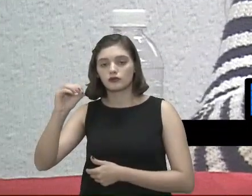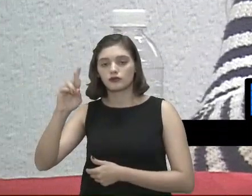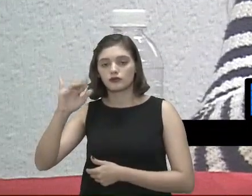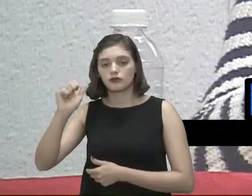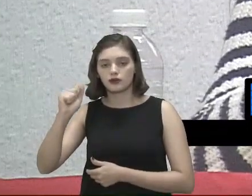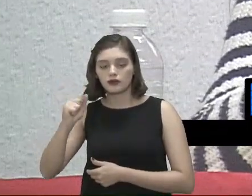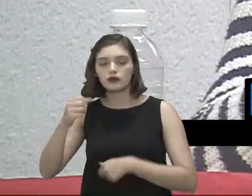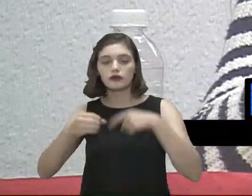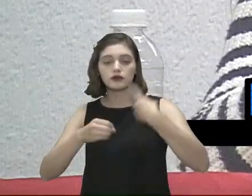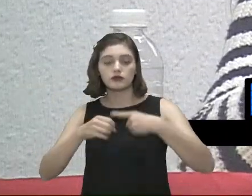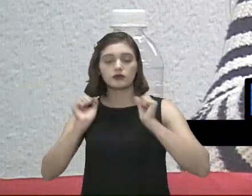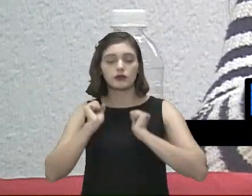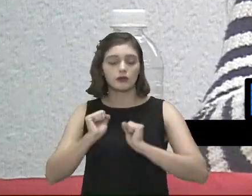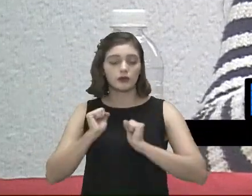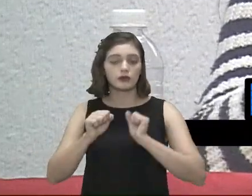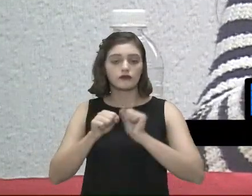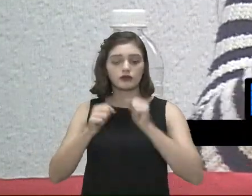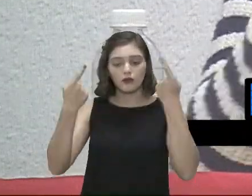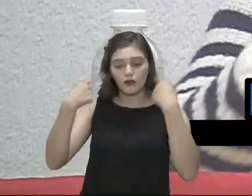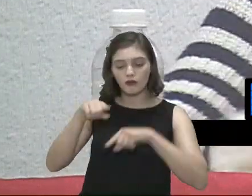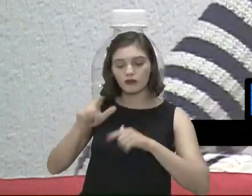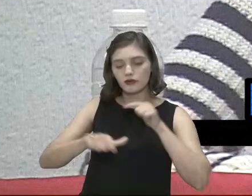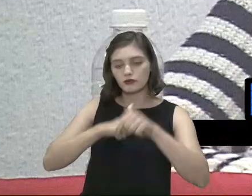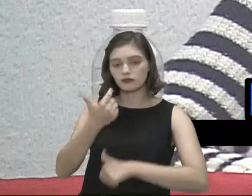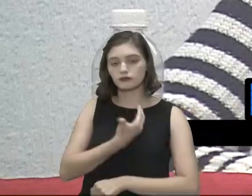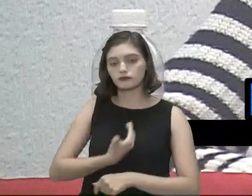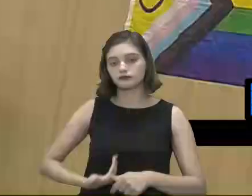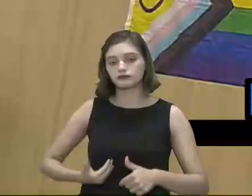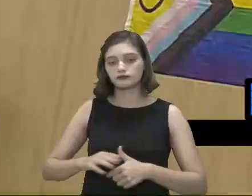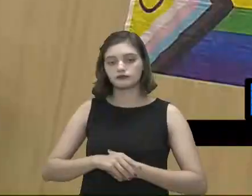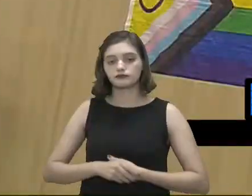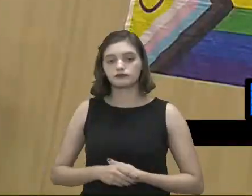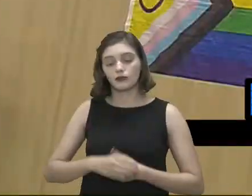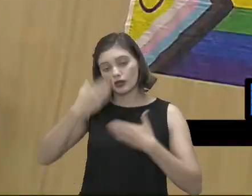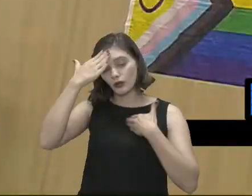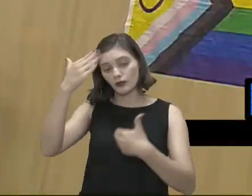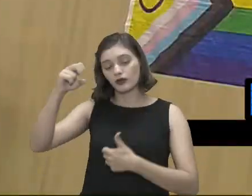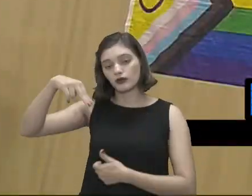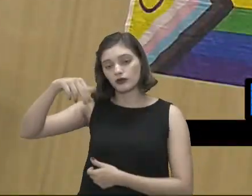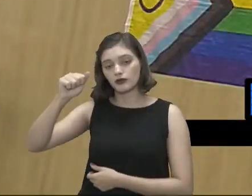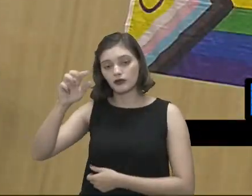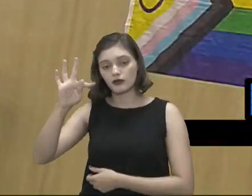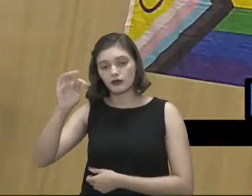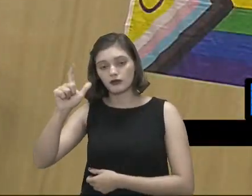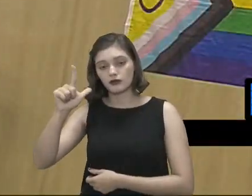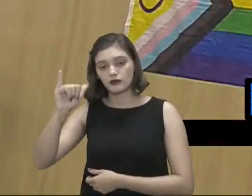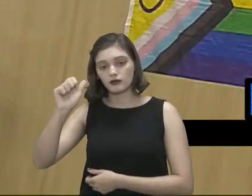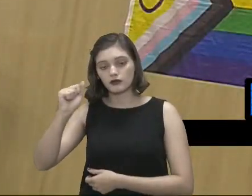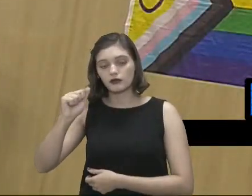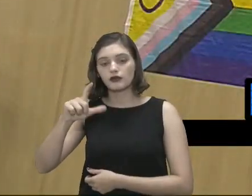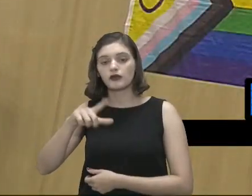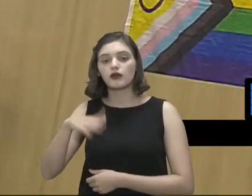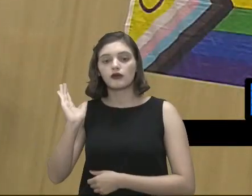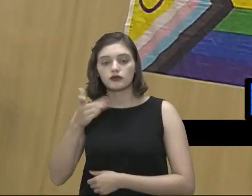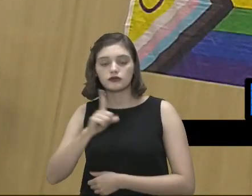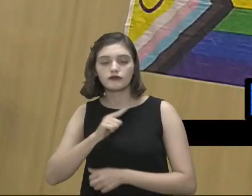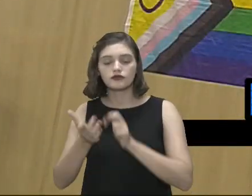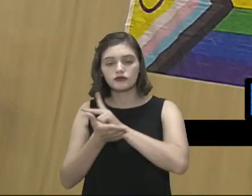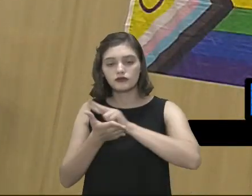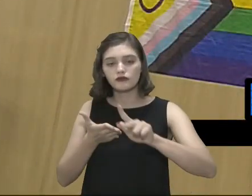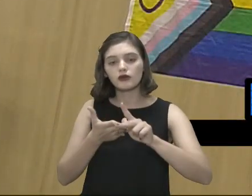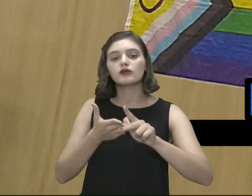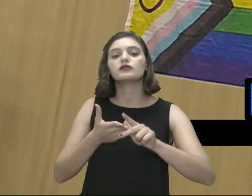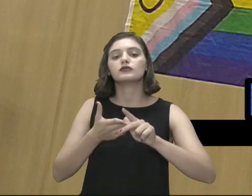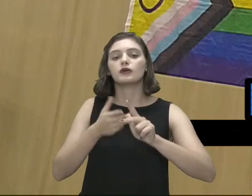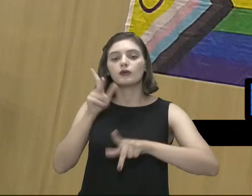devidas providências contra o servidor, né? Obrigada, Natália. Esclarecido. Eu já recebi mesmo muitos munícipes que